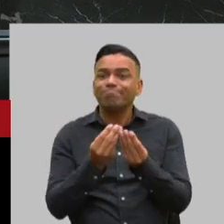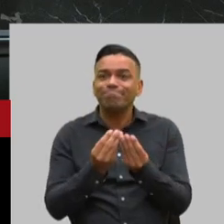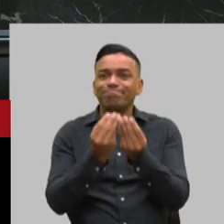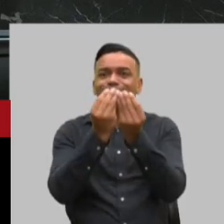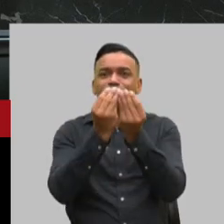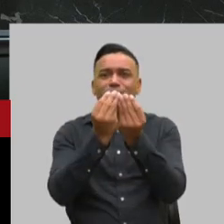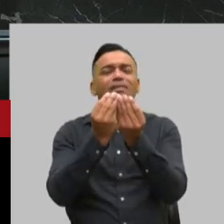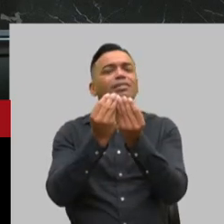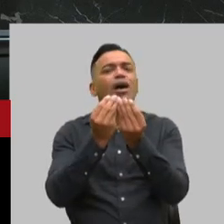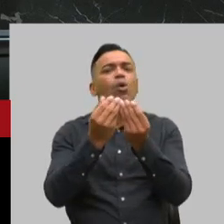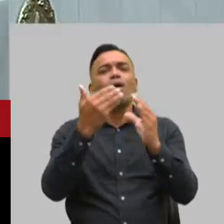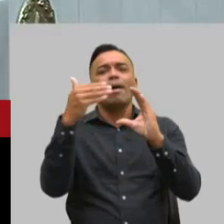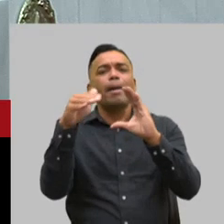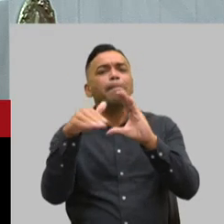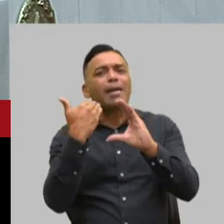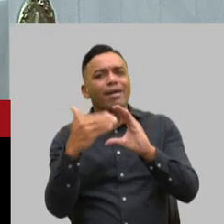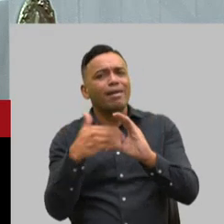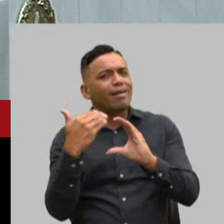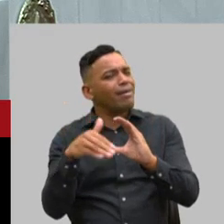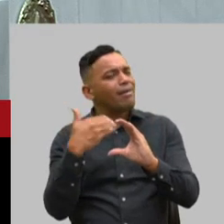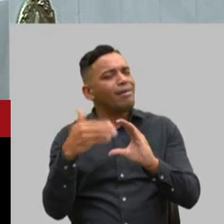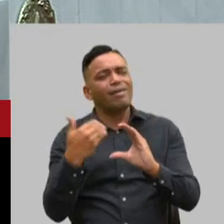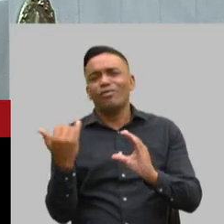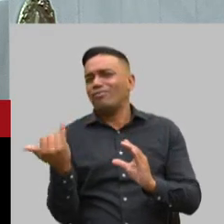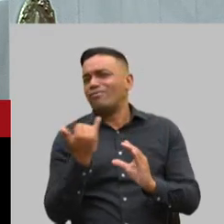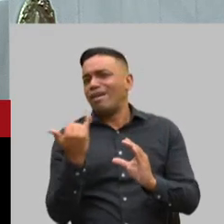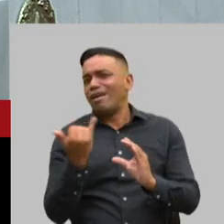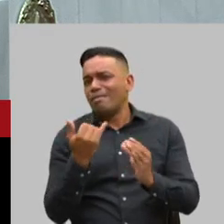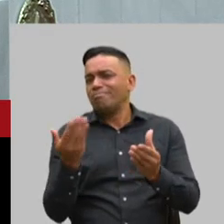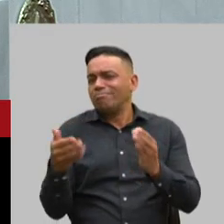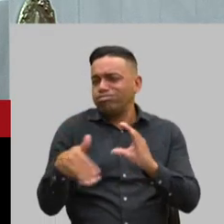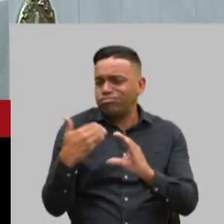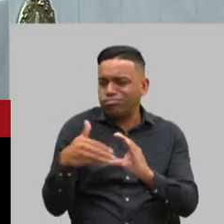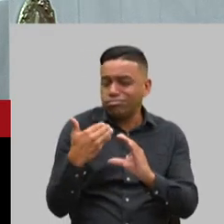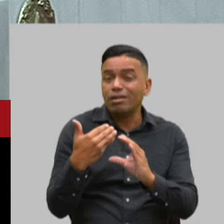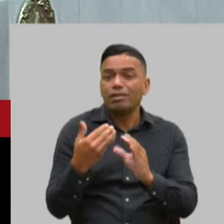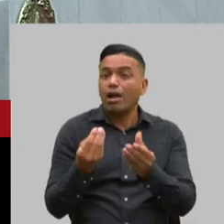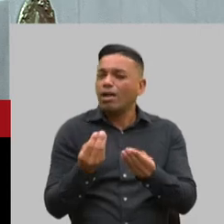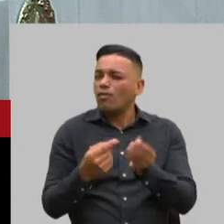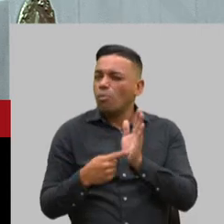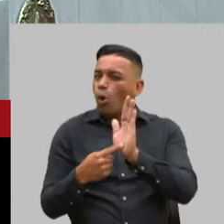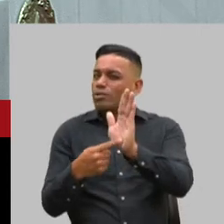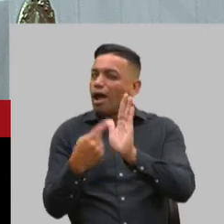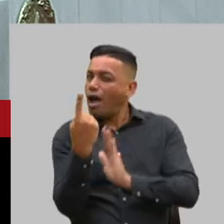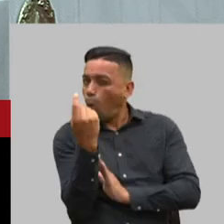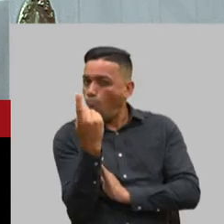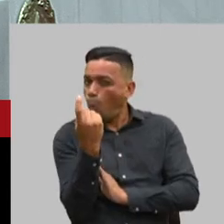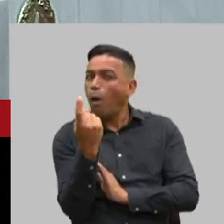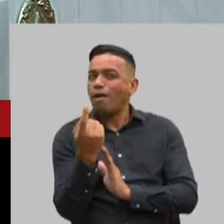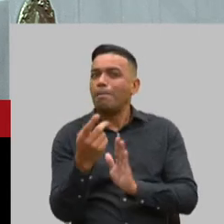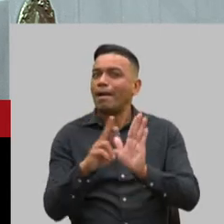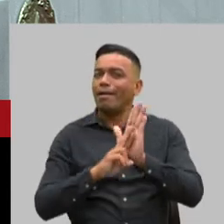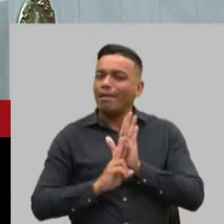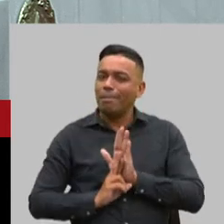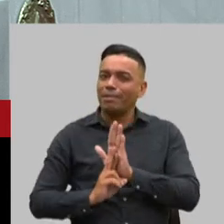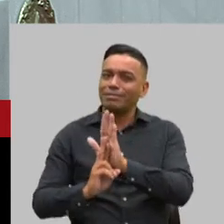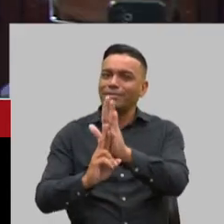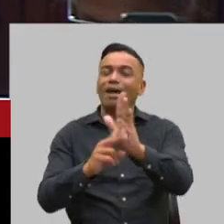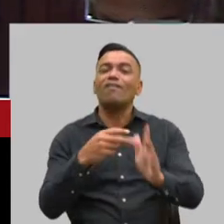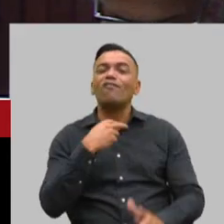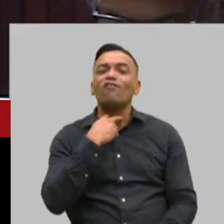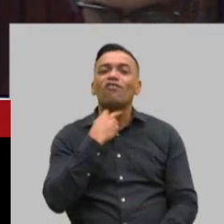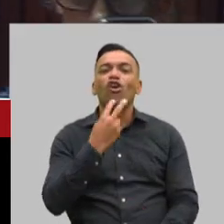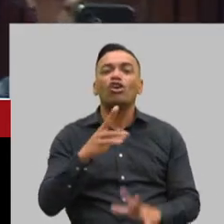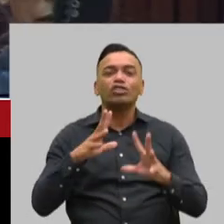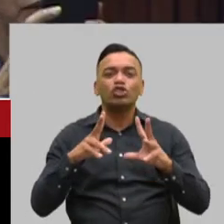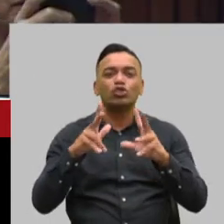todas aqui em função do nosso horário. Mas eu trouxe uma que eu gostaria que pudesse representar a voz de